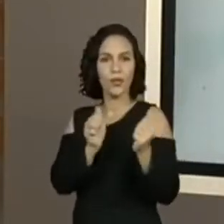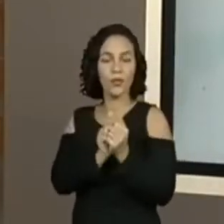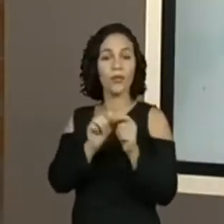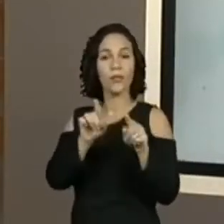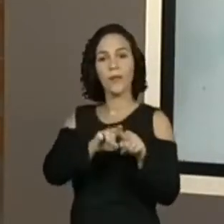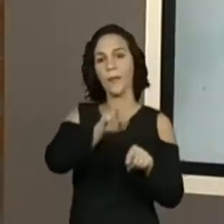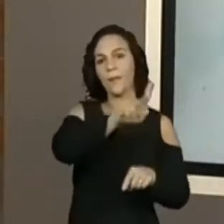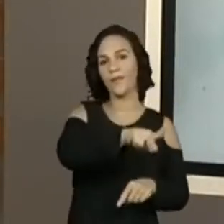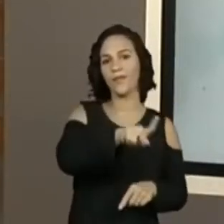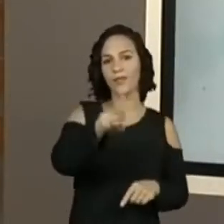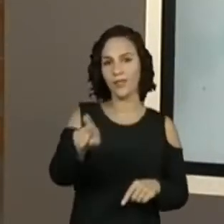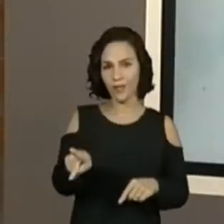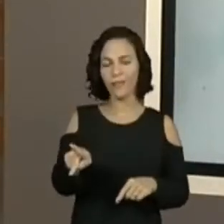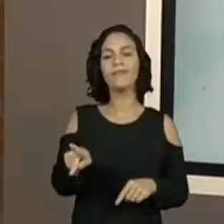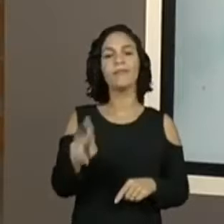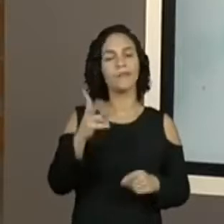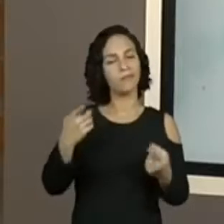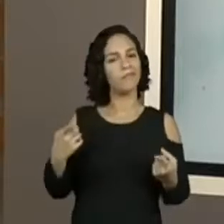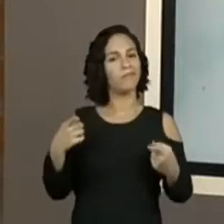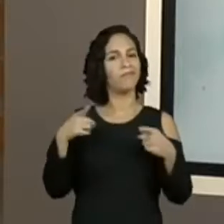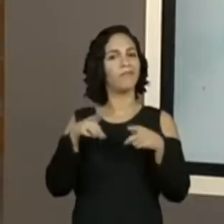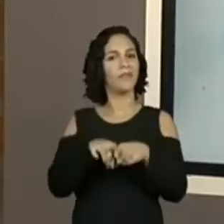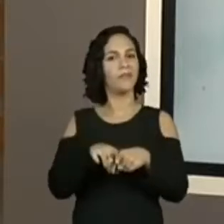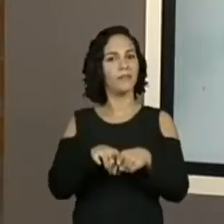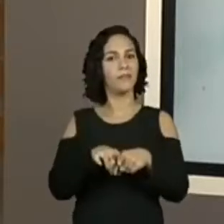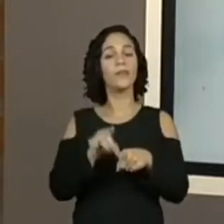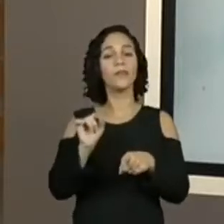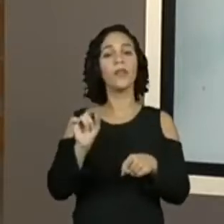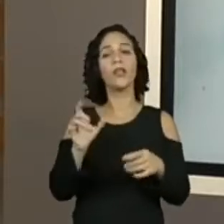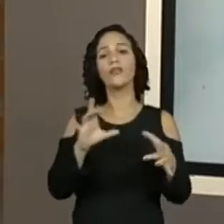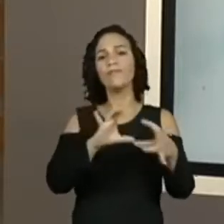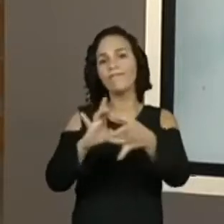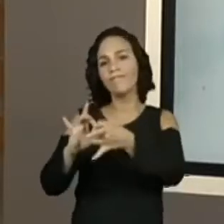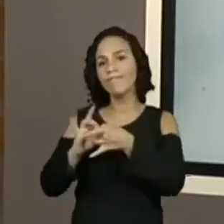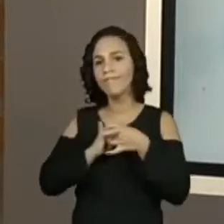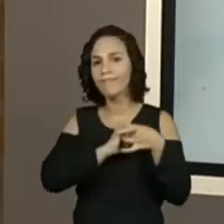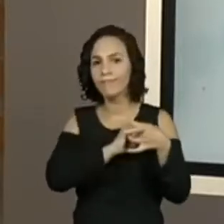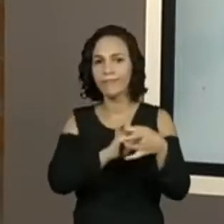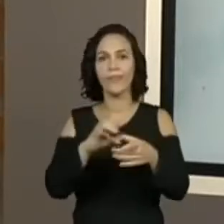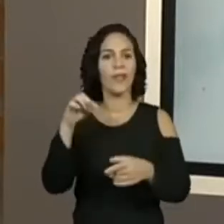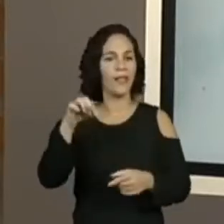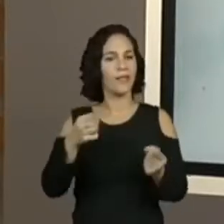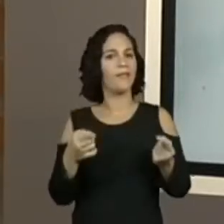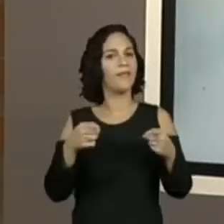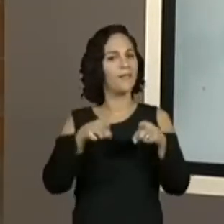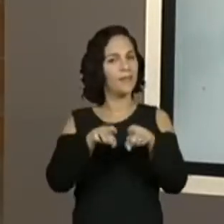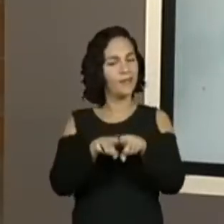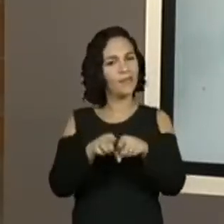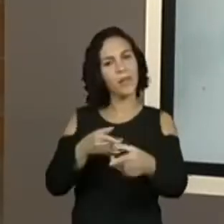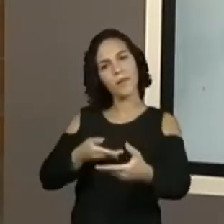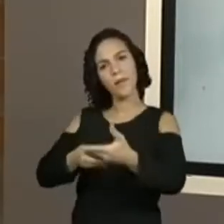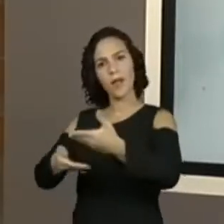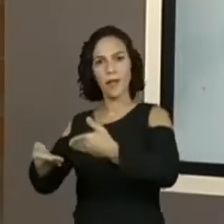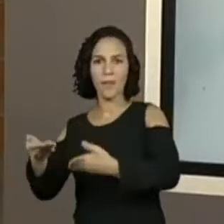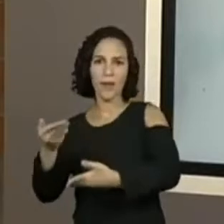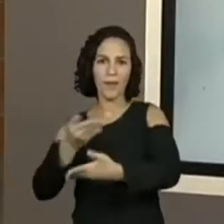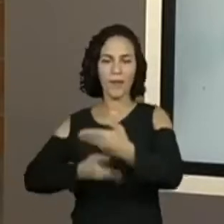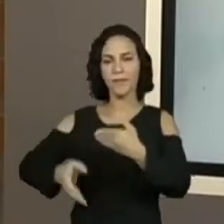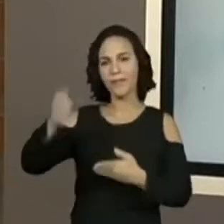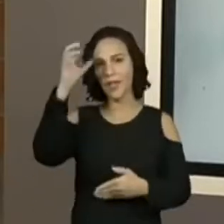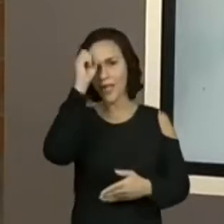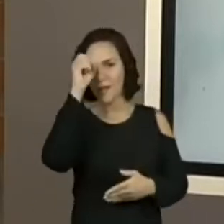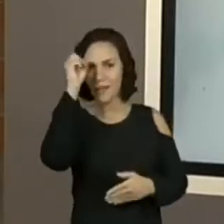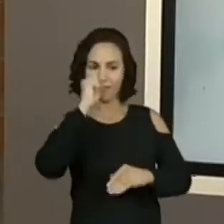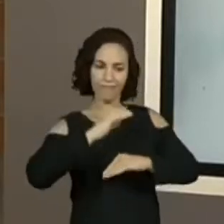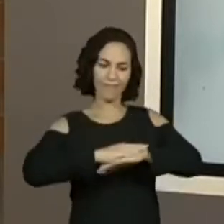aos professores também, que são nossos grandes parceiros. Nós somos todos uma rede, né, de parceria que vai trocando, aprendendo,